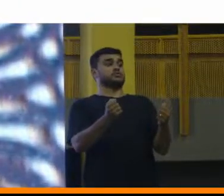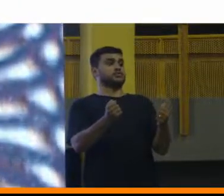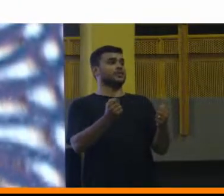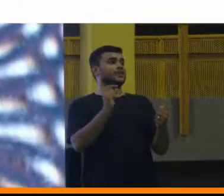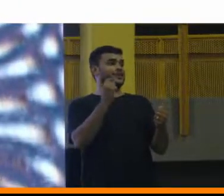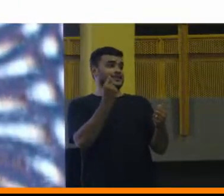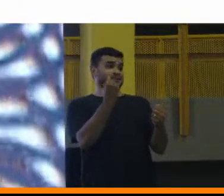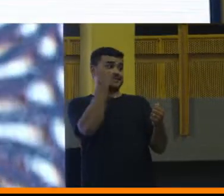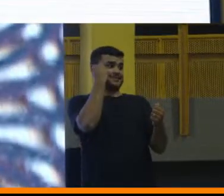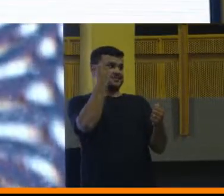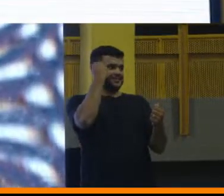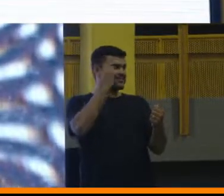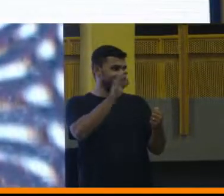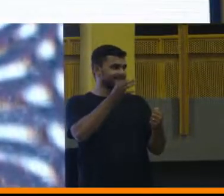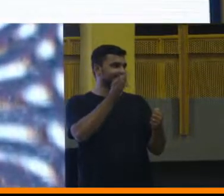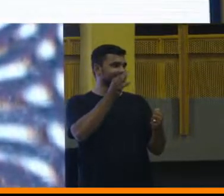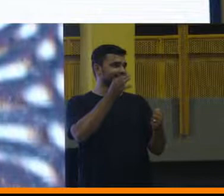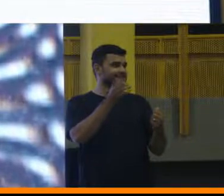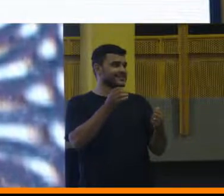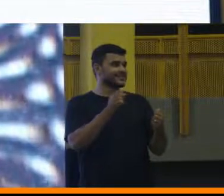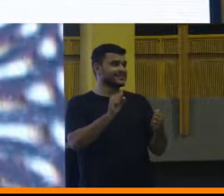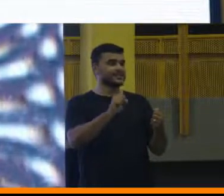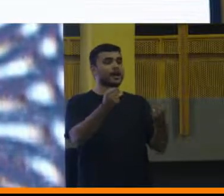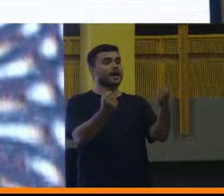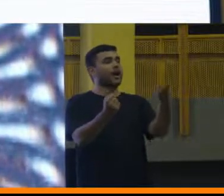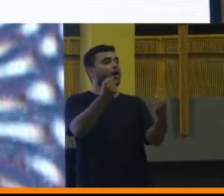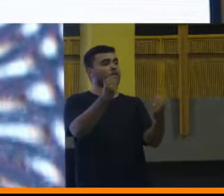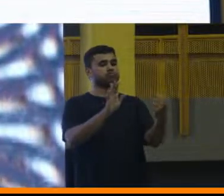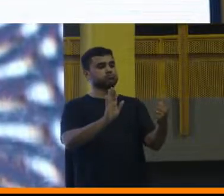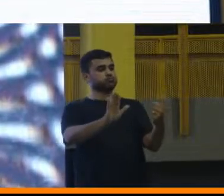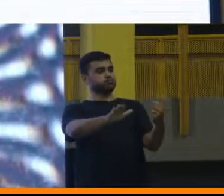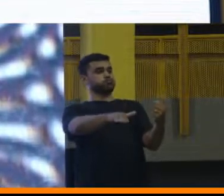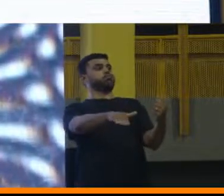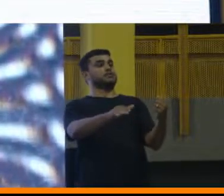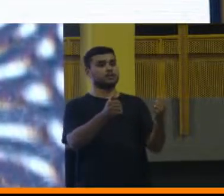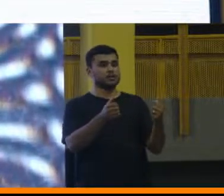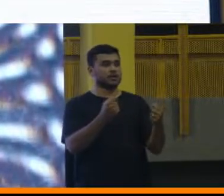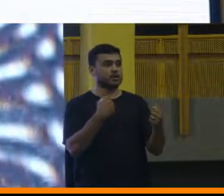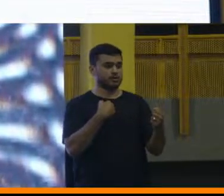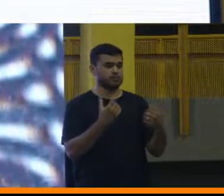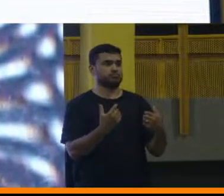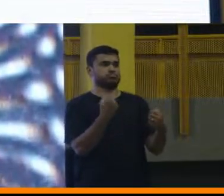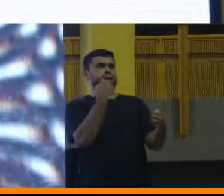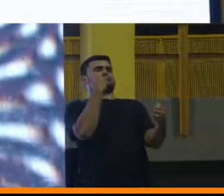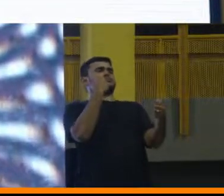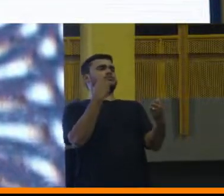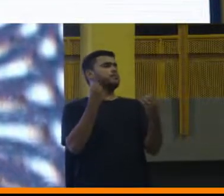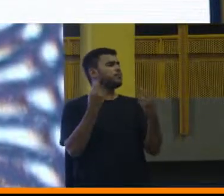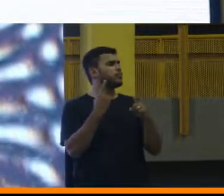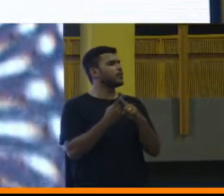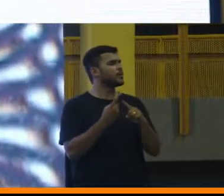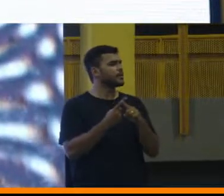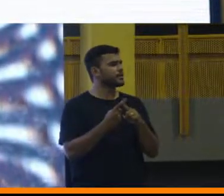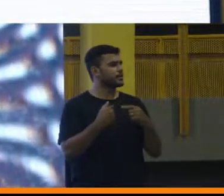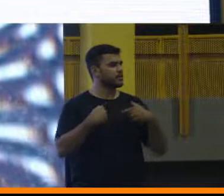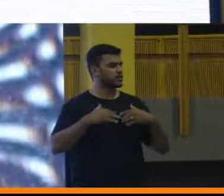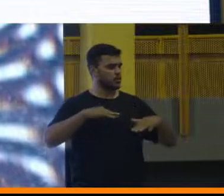sente jogado para trás. Aí o motorista está indo para frente e